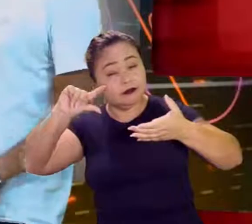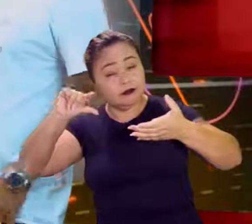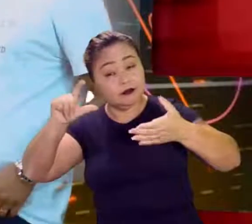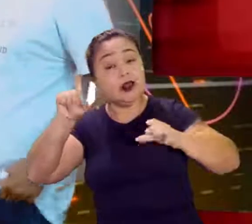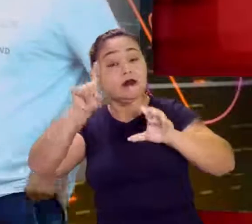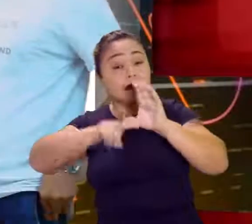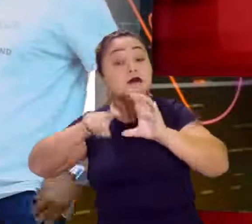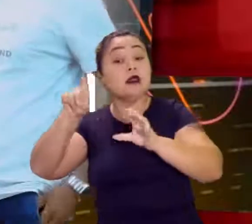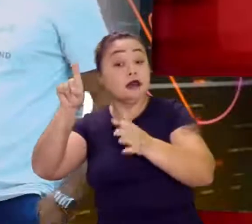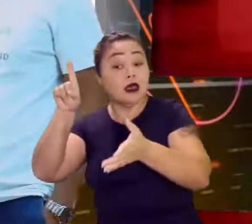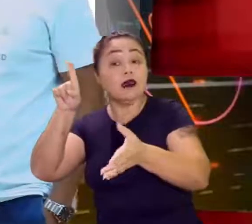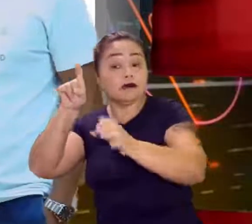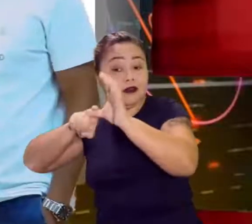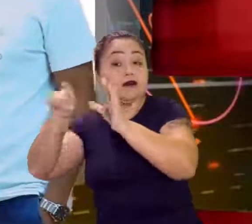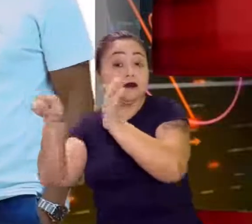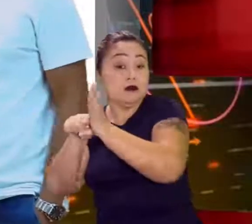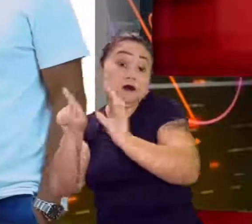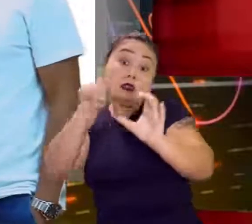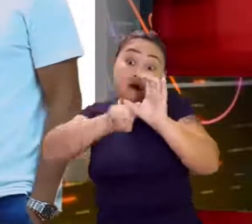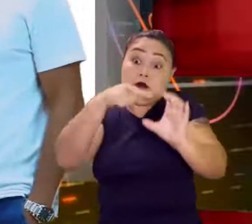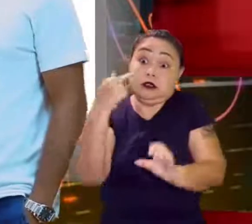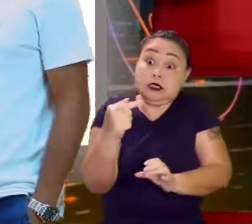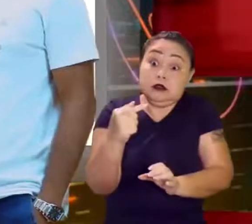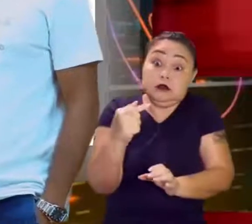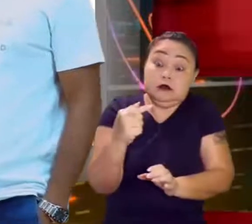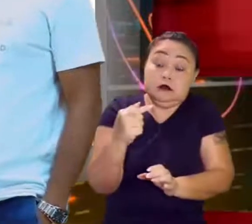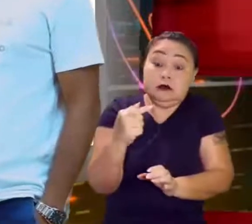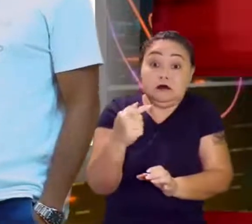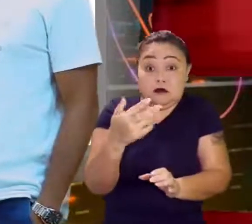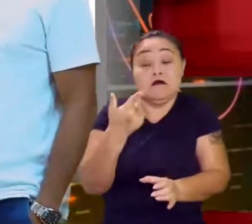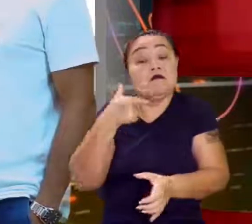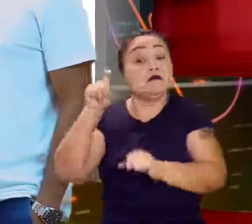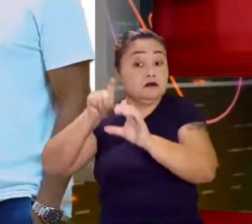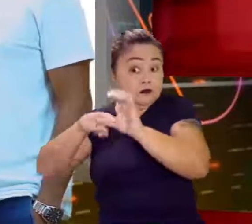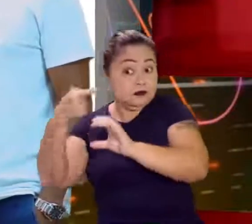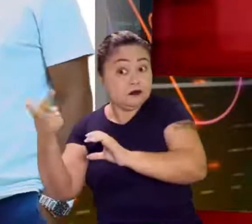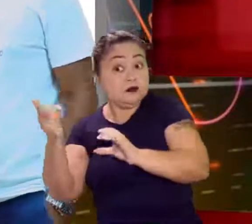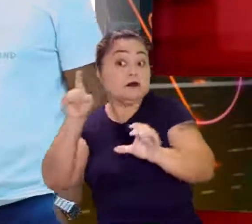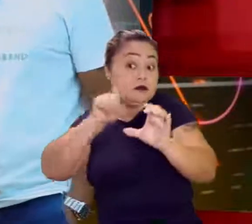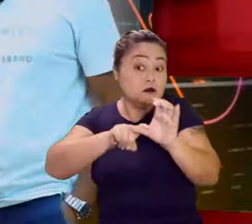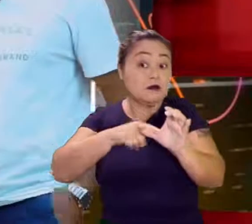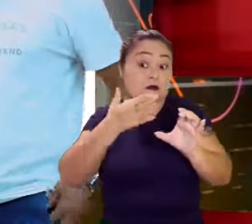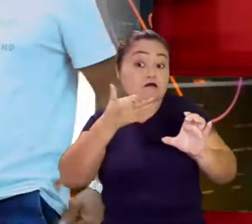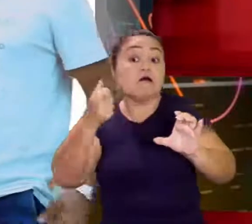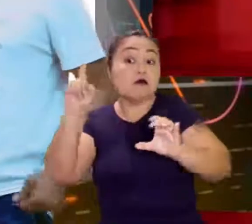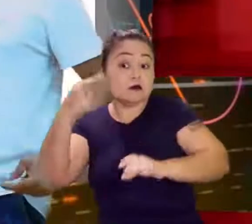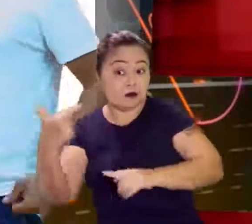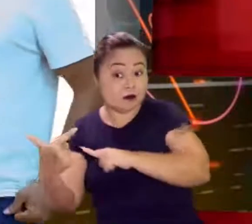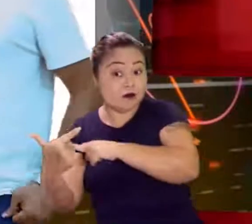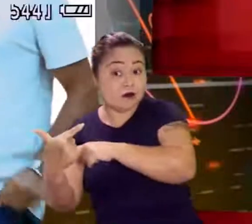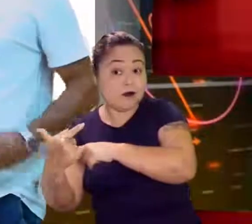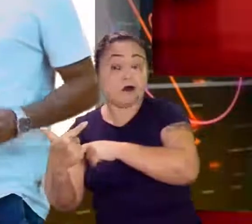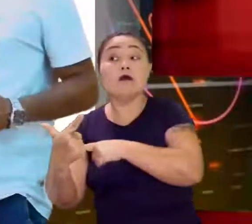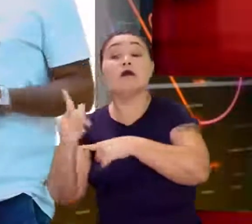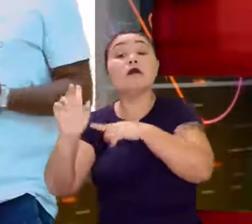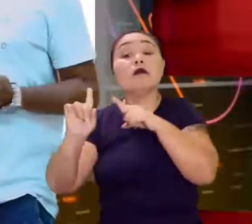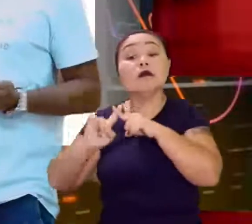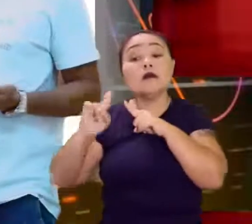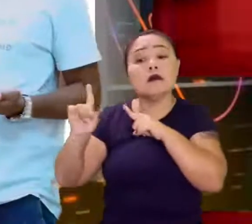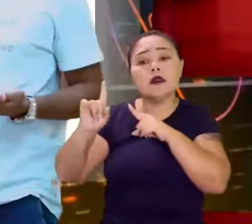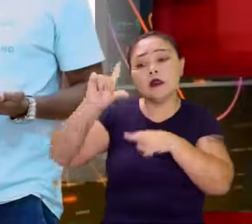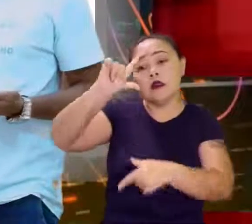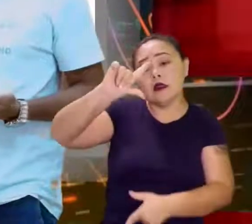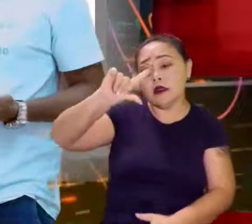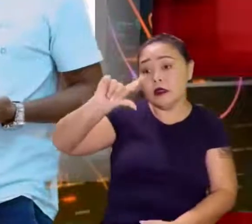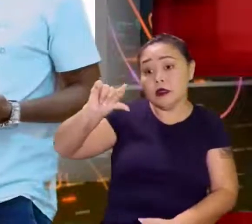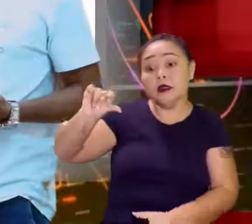dever -2 do que dever -7, né? É melhor Com dever certeza. 2 do que dever 7. É, com certeza. Mas olha só, pensa comigo. Tá